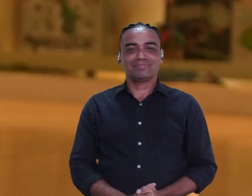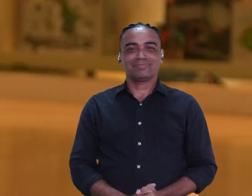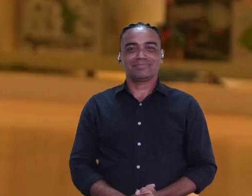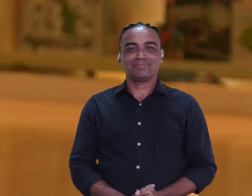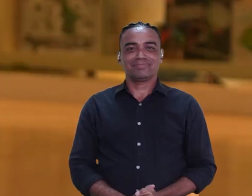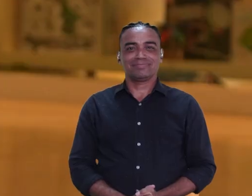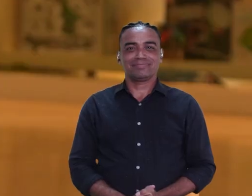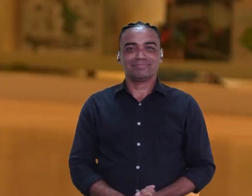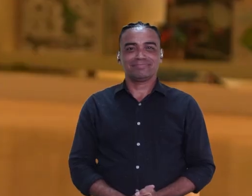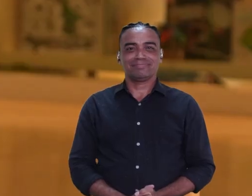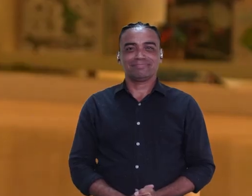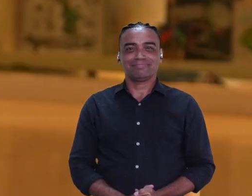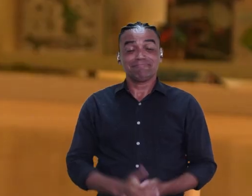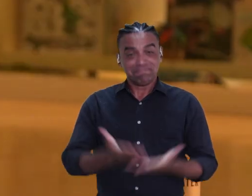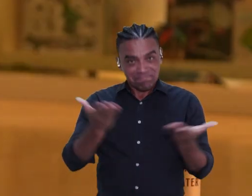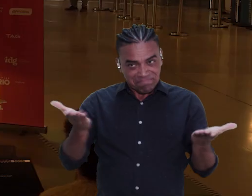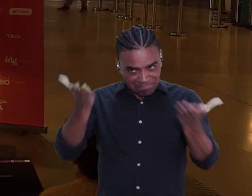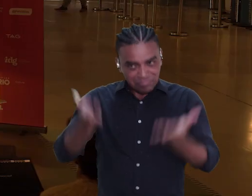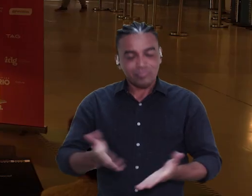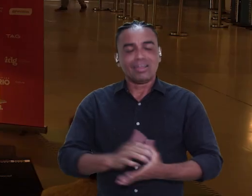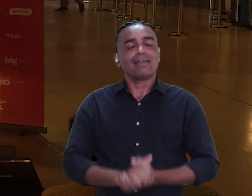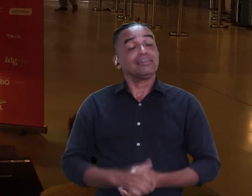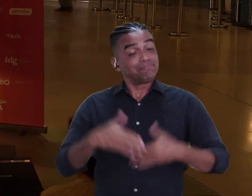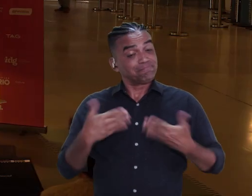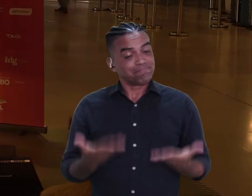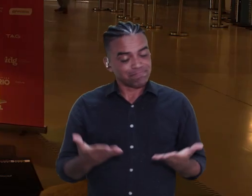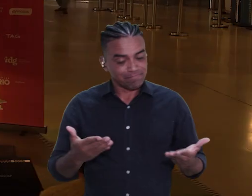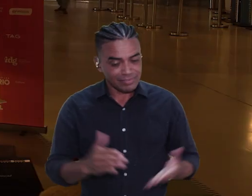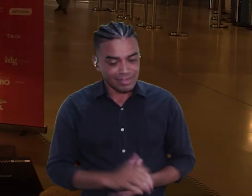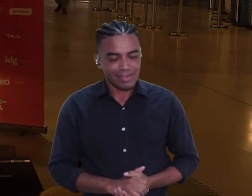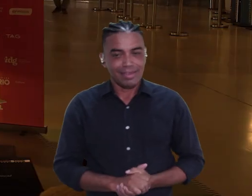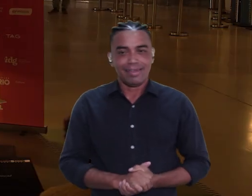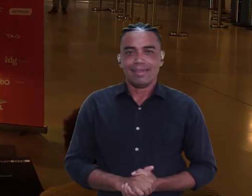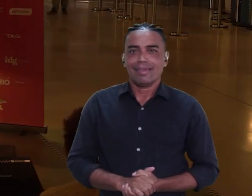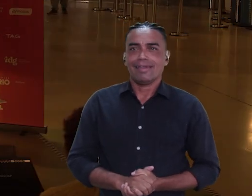Zé Miguel, você. Então,